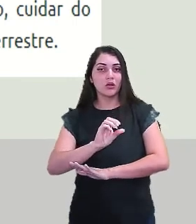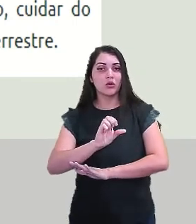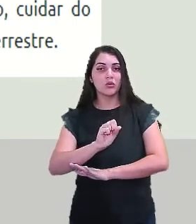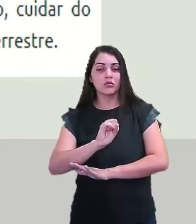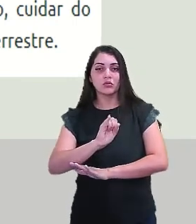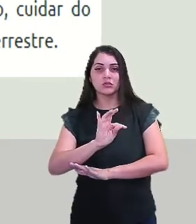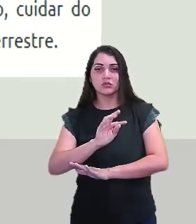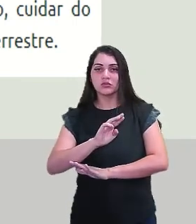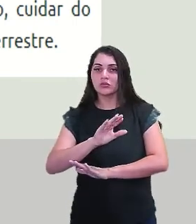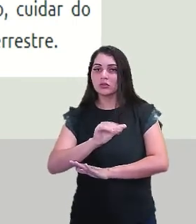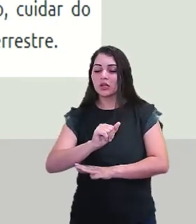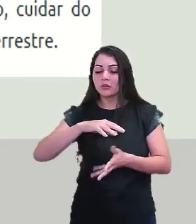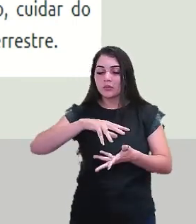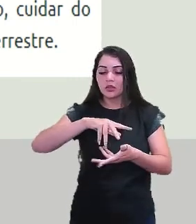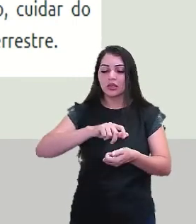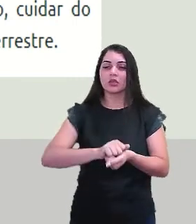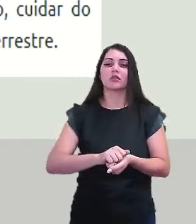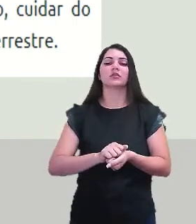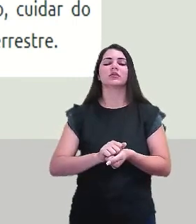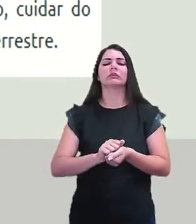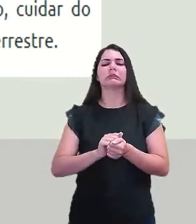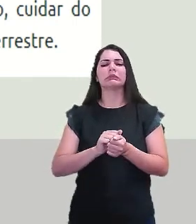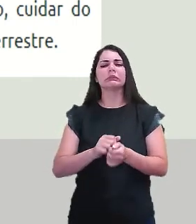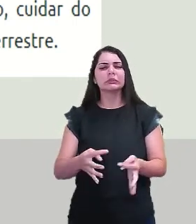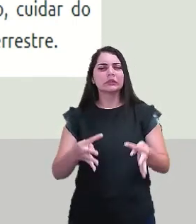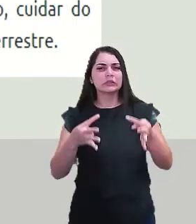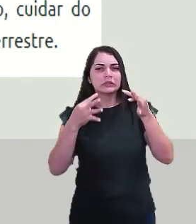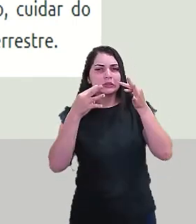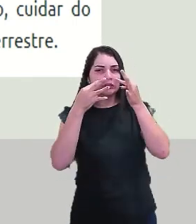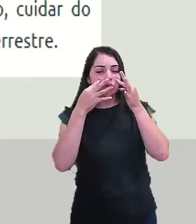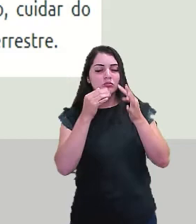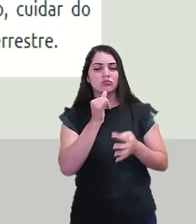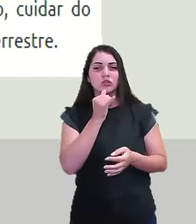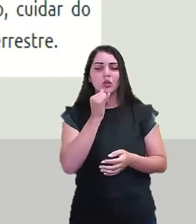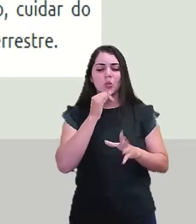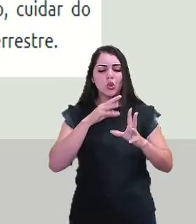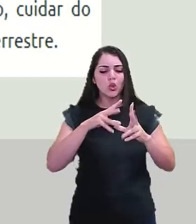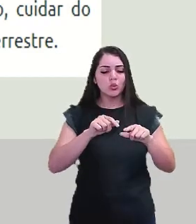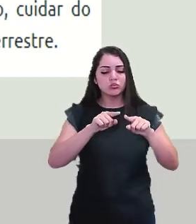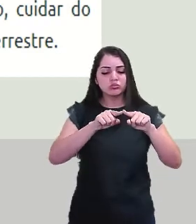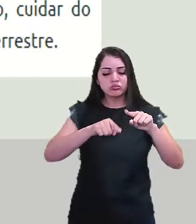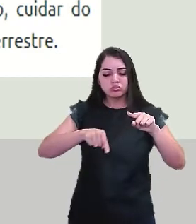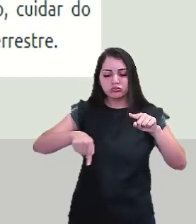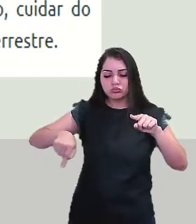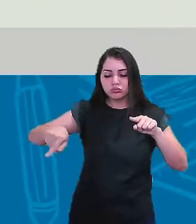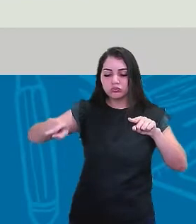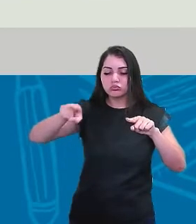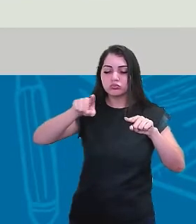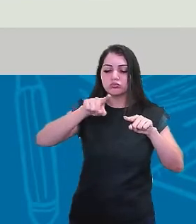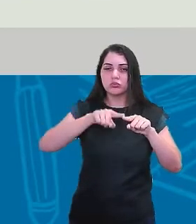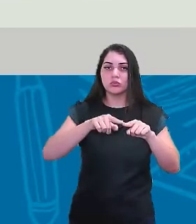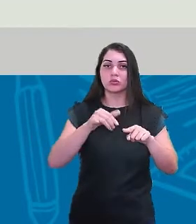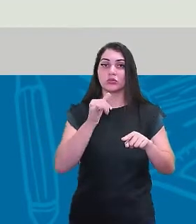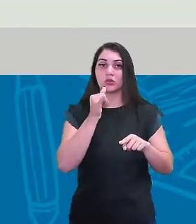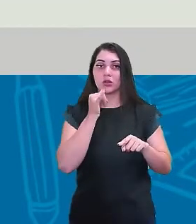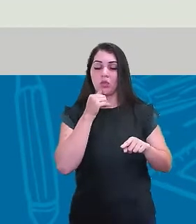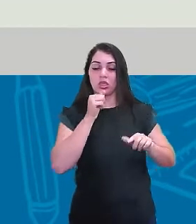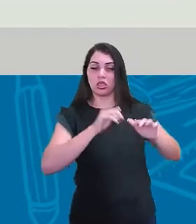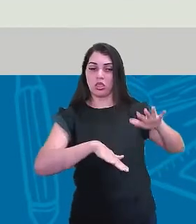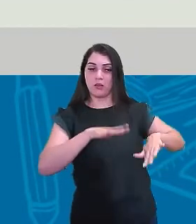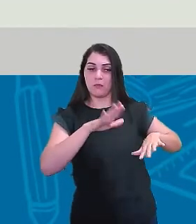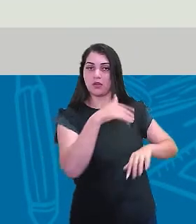terrestre. Então, presta atenção. Tudo é um círculo, né? Um ciclo. Ou seja, eu dependo das plantas